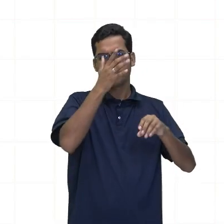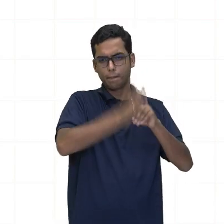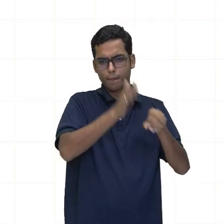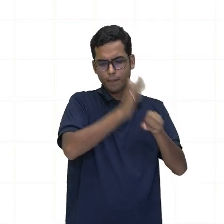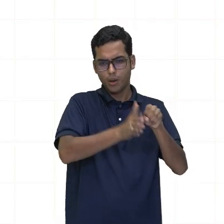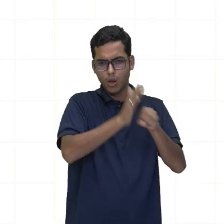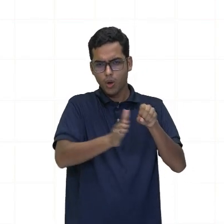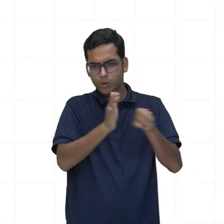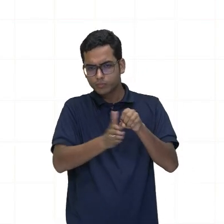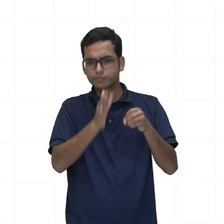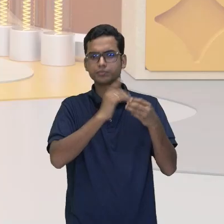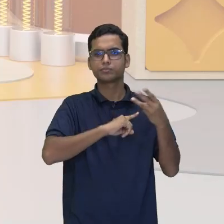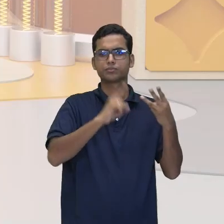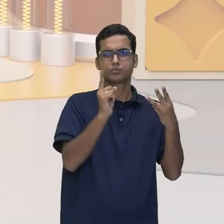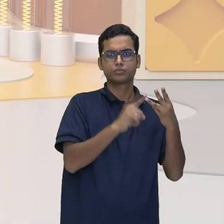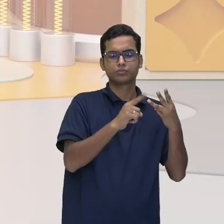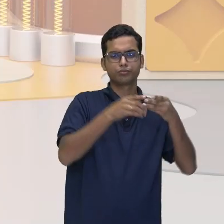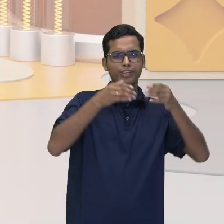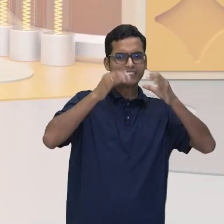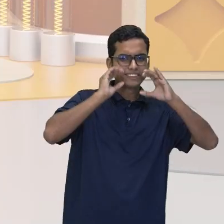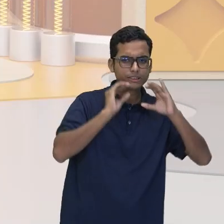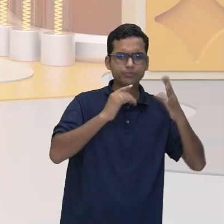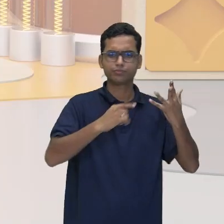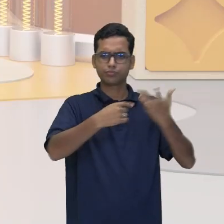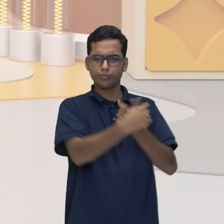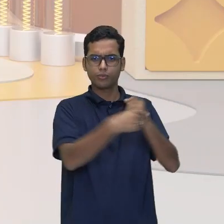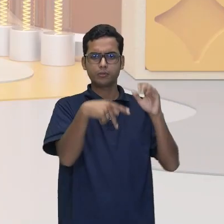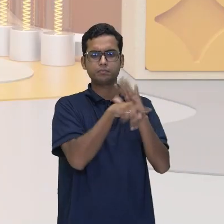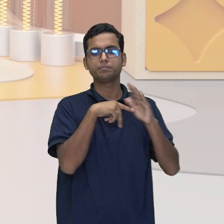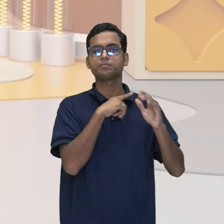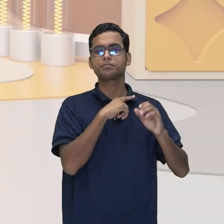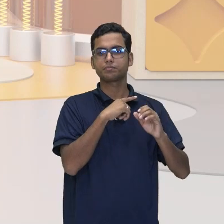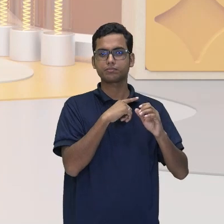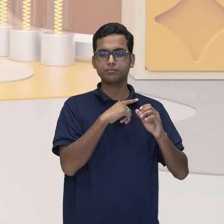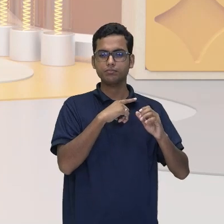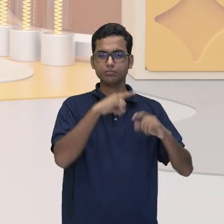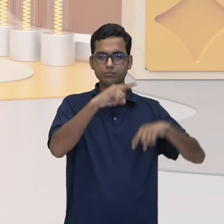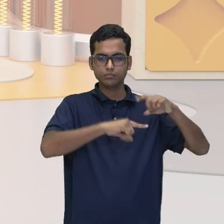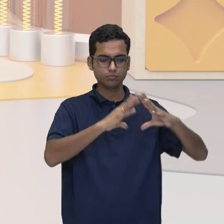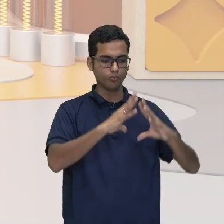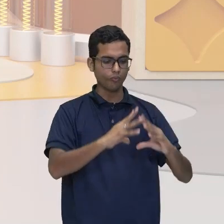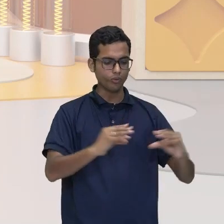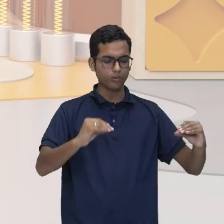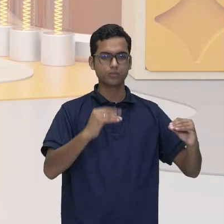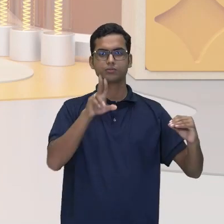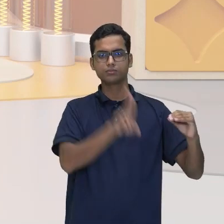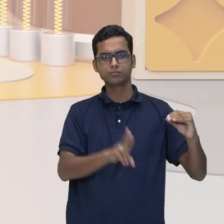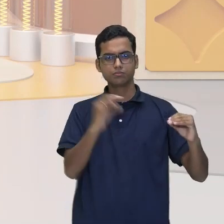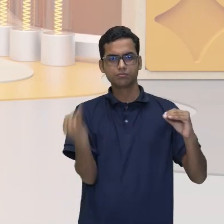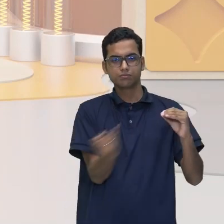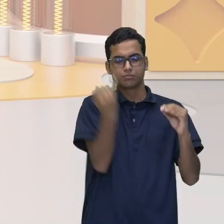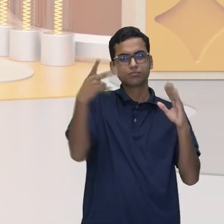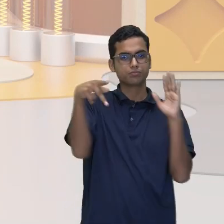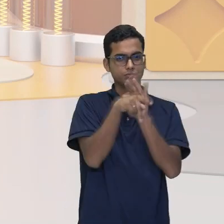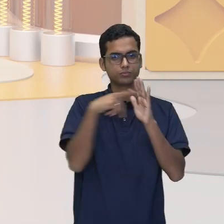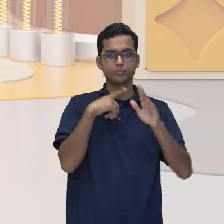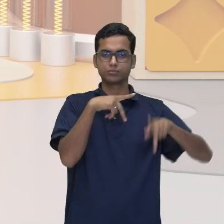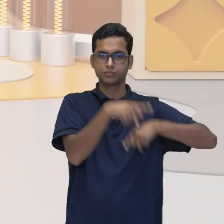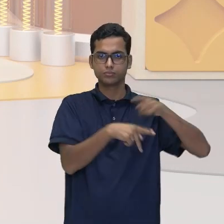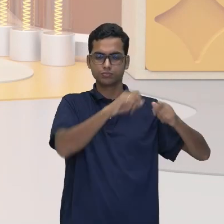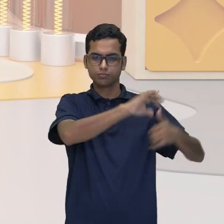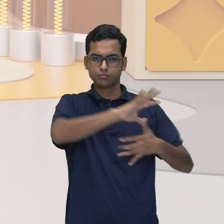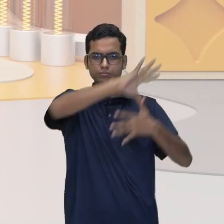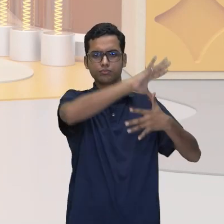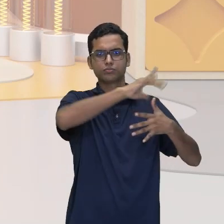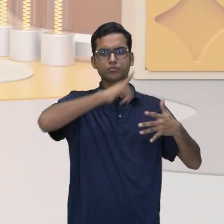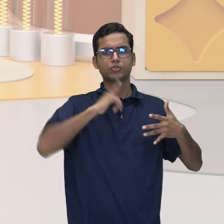muito valioso para os povos da América, inclusive porque eles utilizavam o cacau, faziam uma